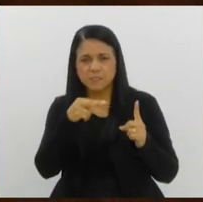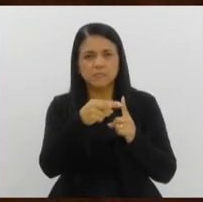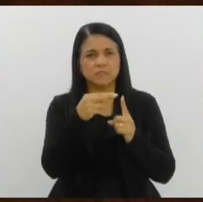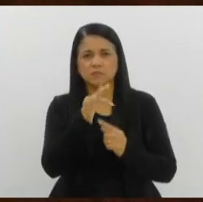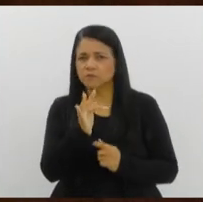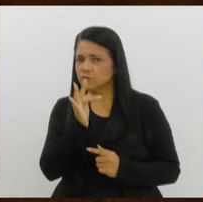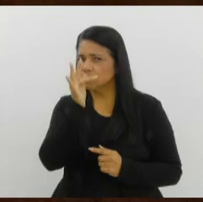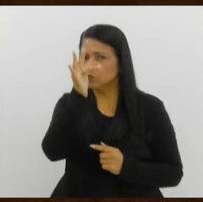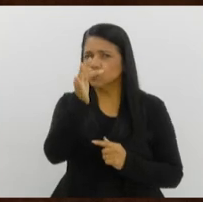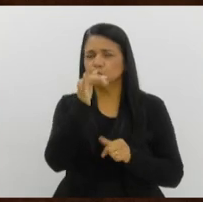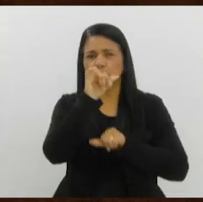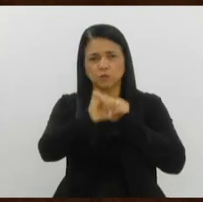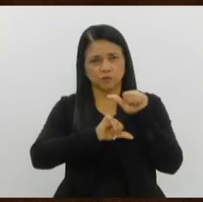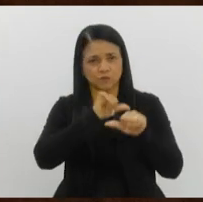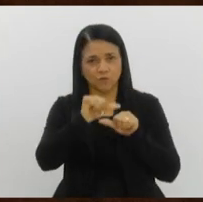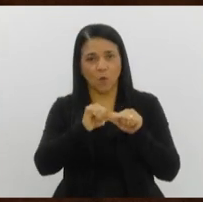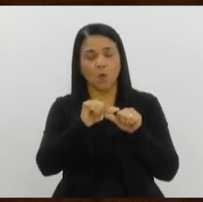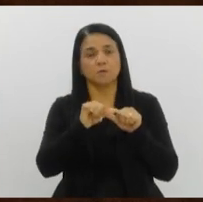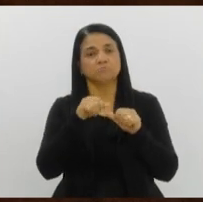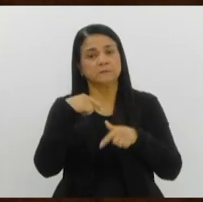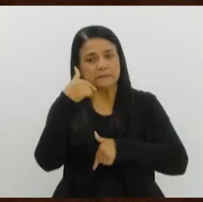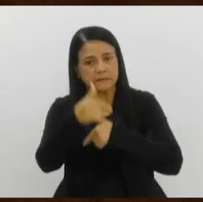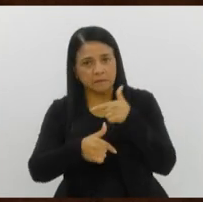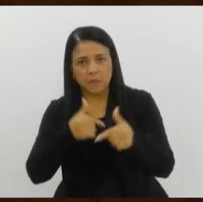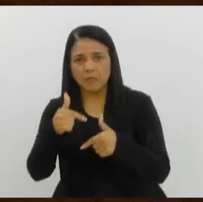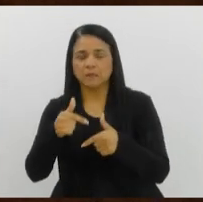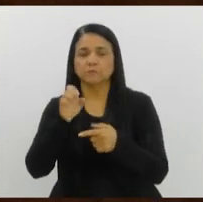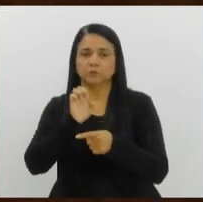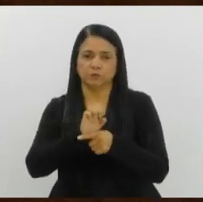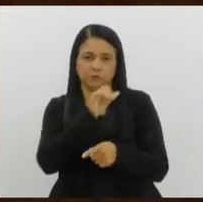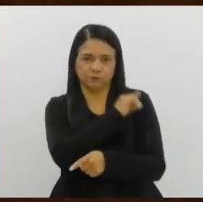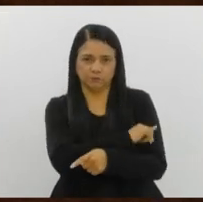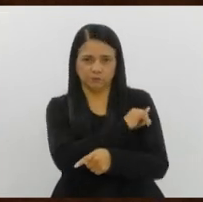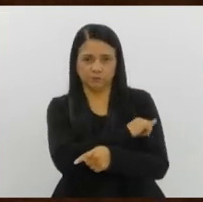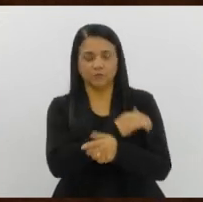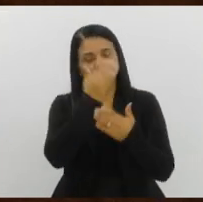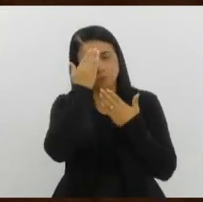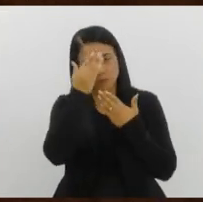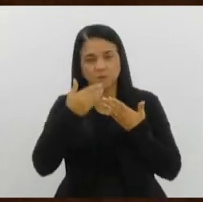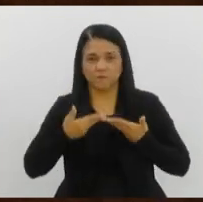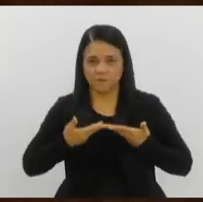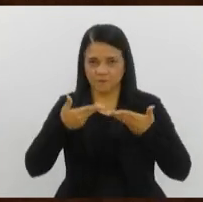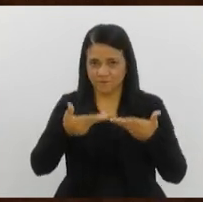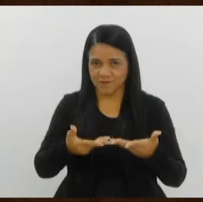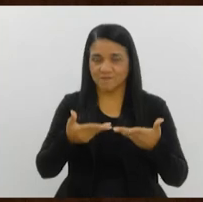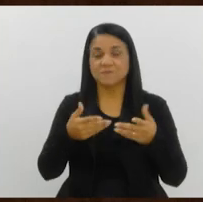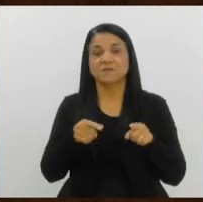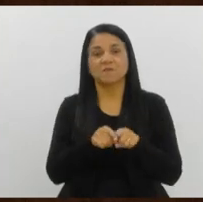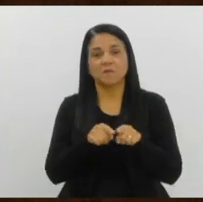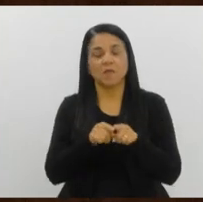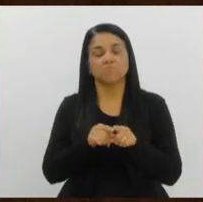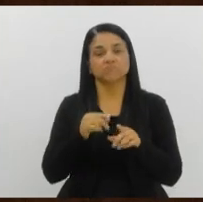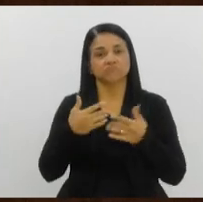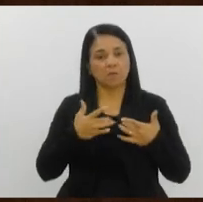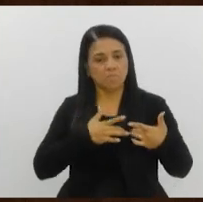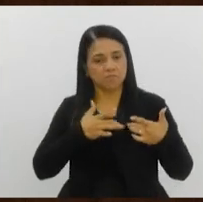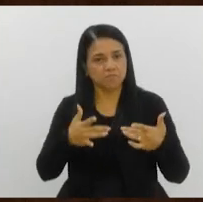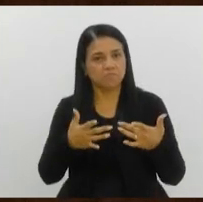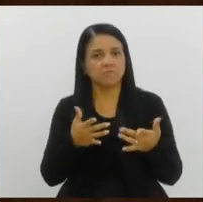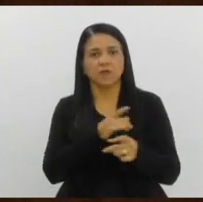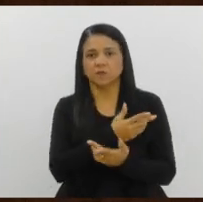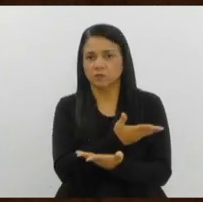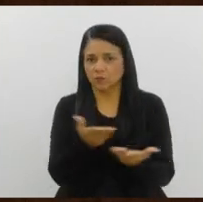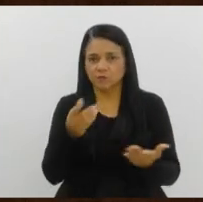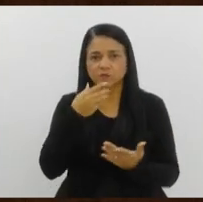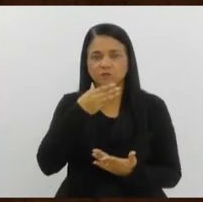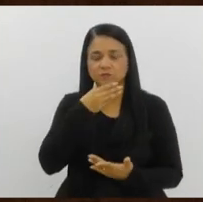futuro pelo qual nós esperamos e trabalhamos no nosso Estado. Muito obrigado pelas boas-vindas e quero mais uma vez me colocar à disposição de todos os senhores e